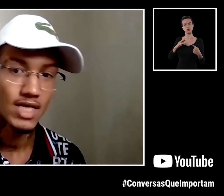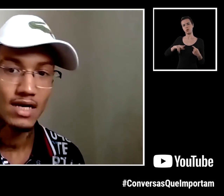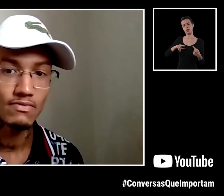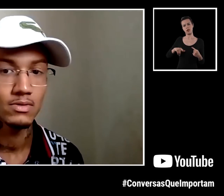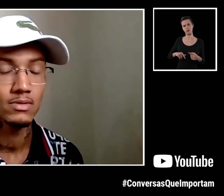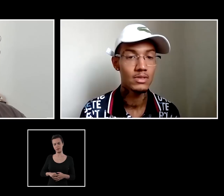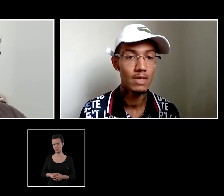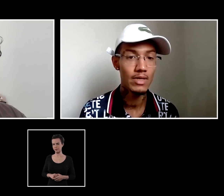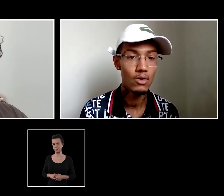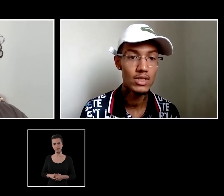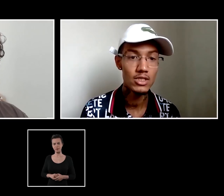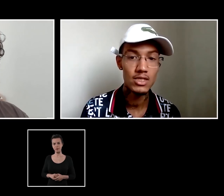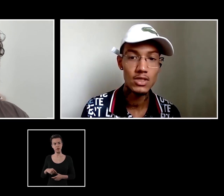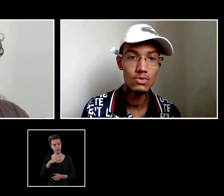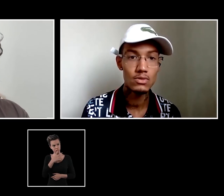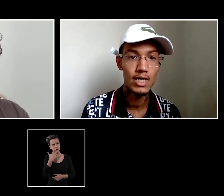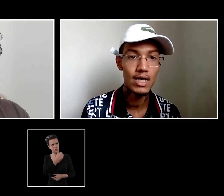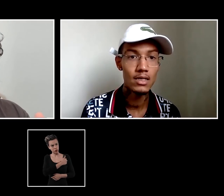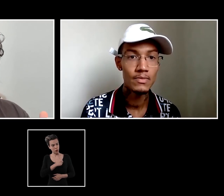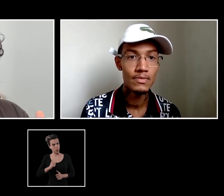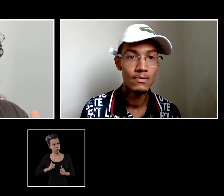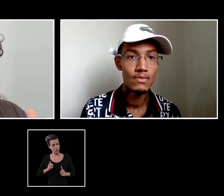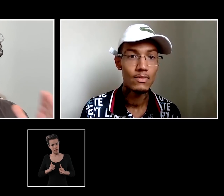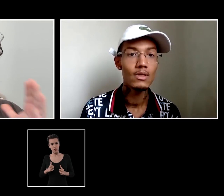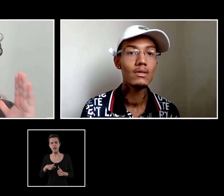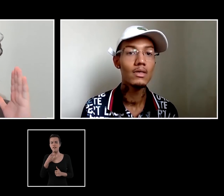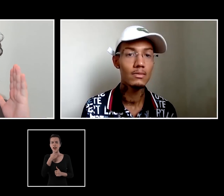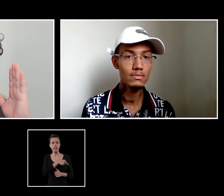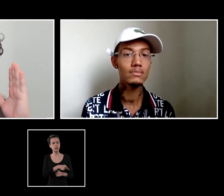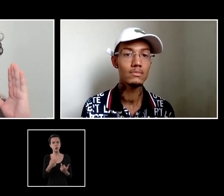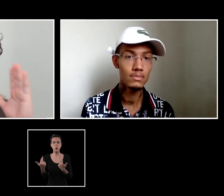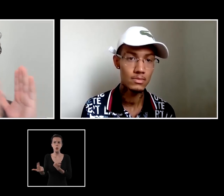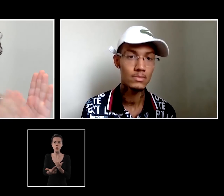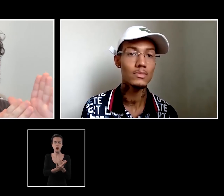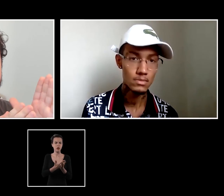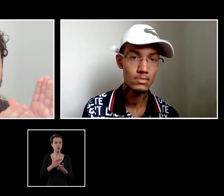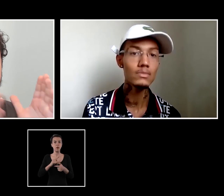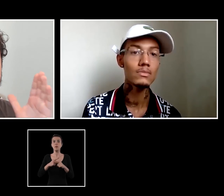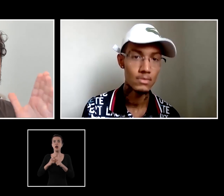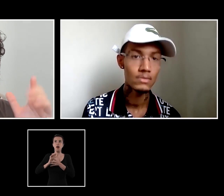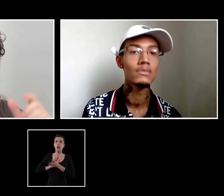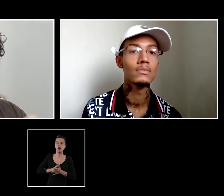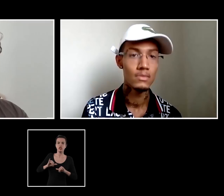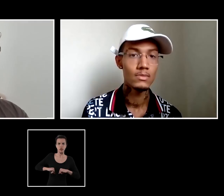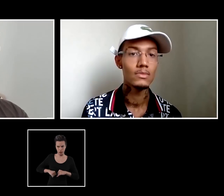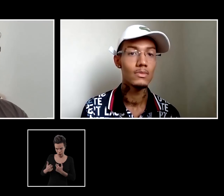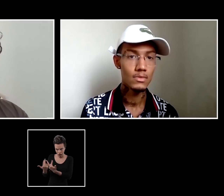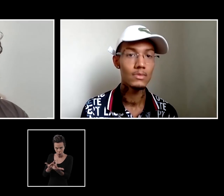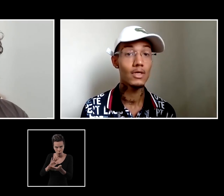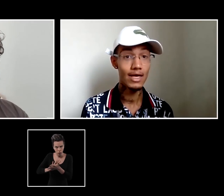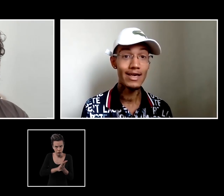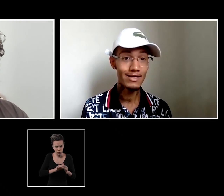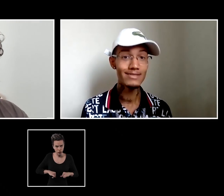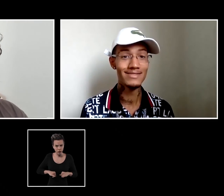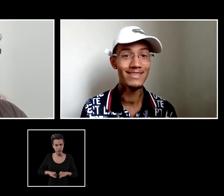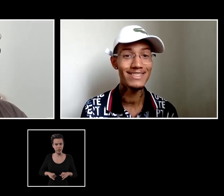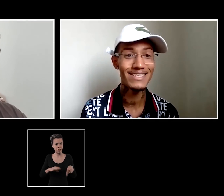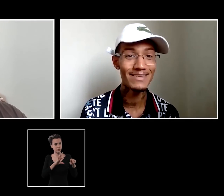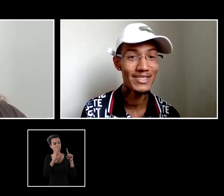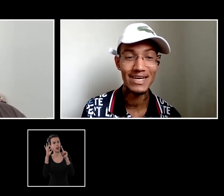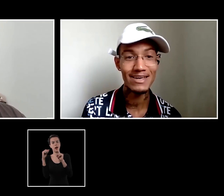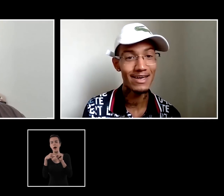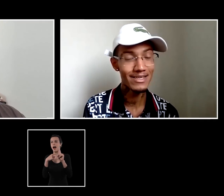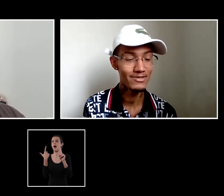não foi nada saudável, sabe? Você é um sobrevivente, né? Não dá pra falar, olha, esse processo de massacre aqui funciona porque temos esse sobrevivente, né?